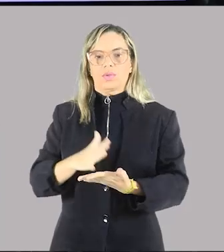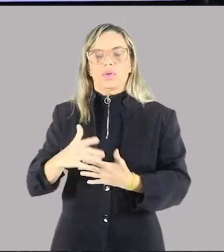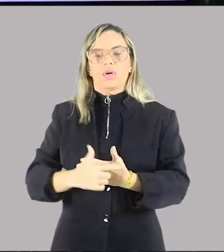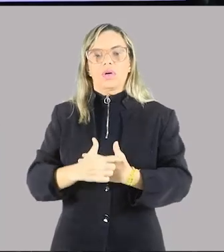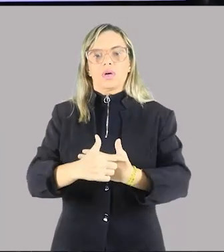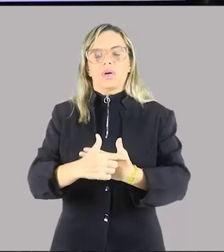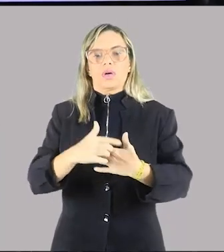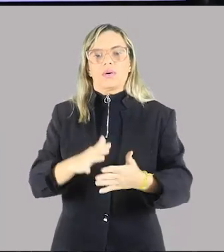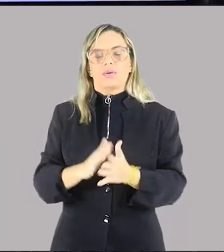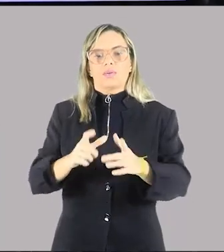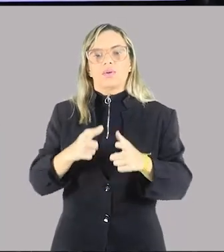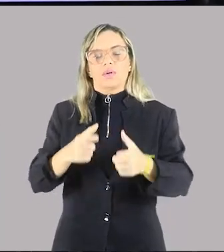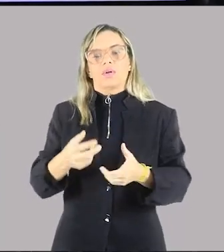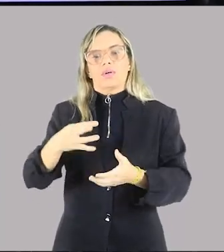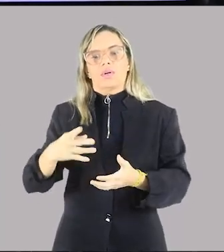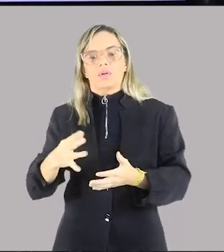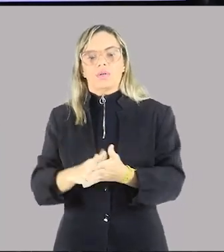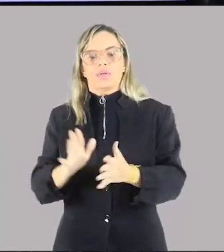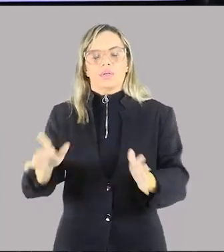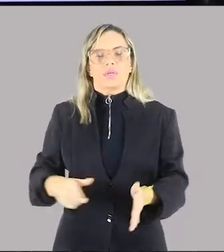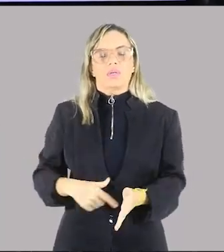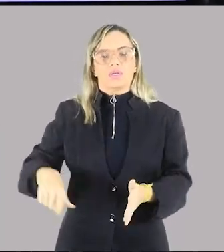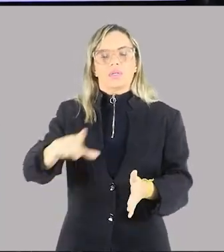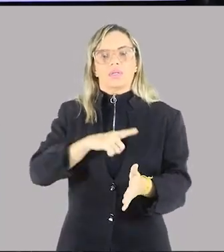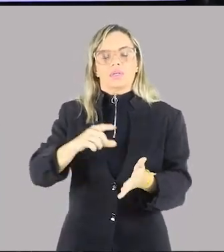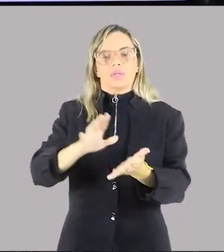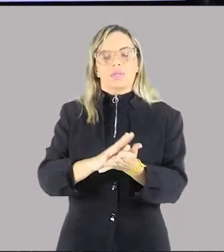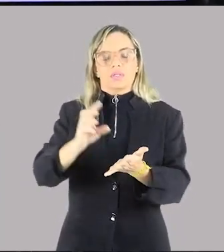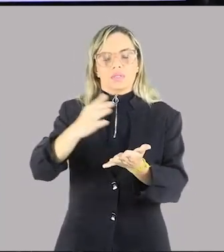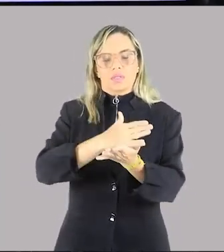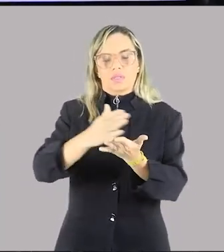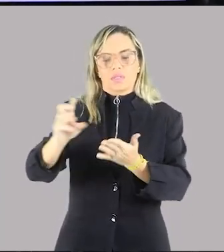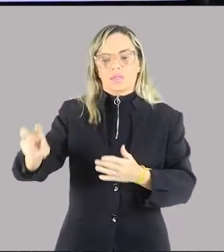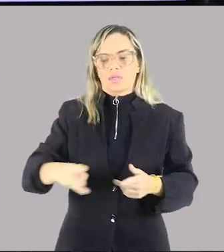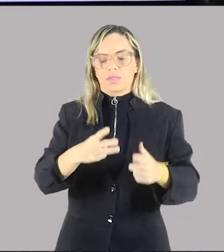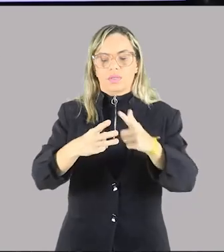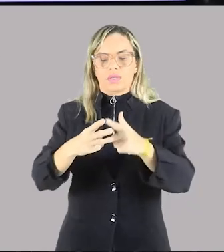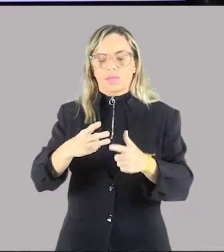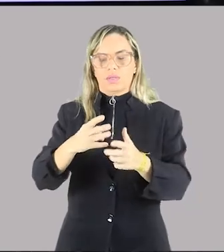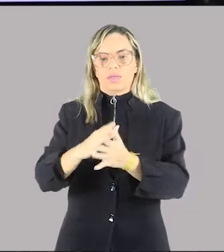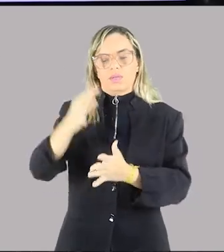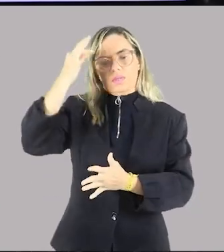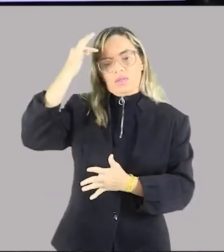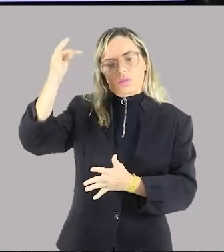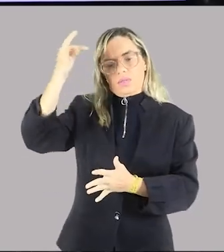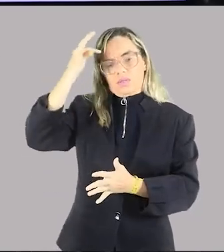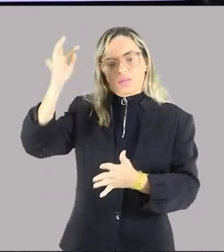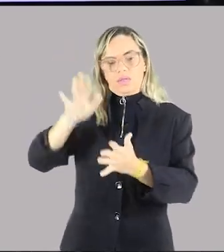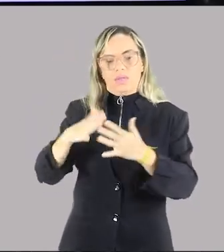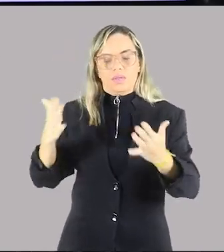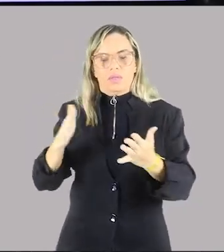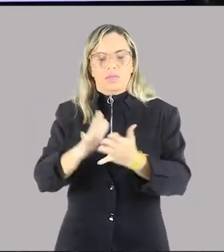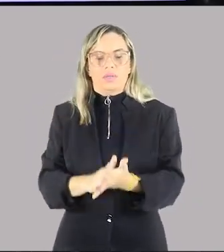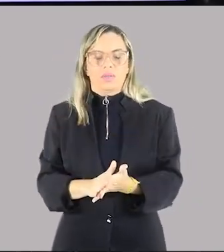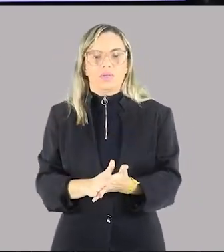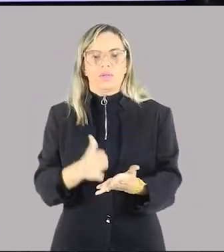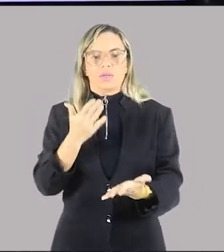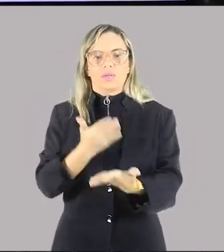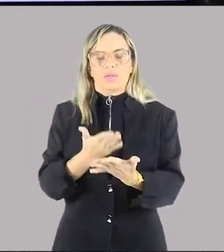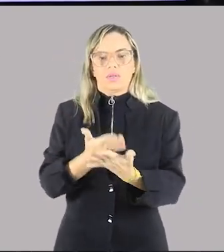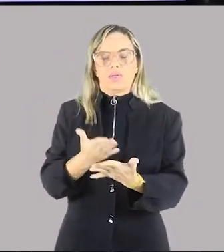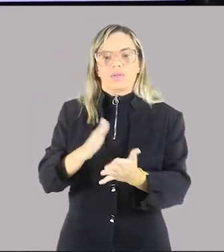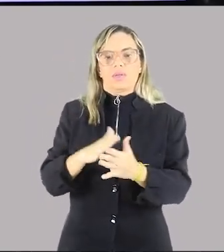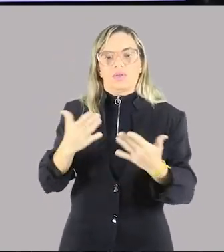disso, existem 3 tipos de teorias. Esses 3 tipos de teorias são as que vamos estudar agora. As 3 teorias podem cair em